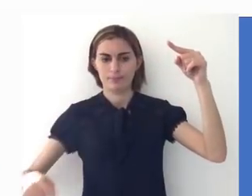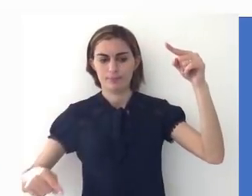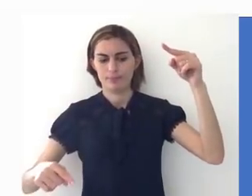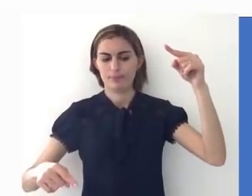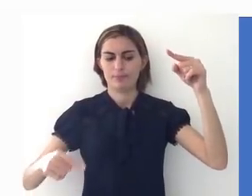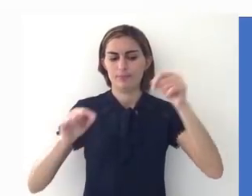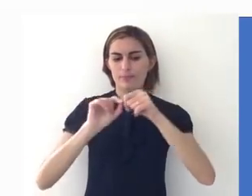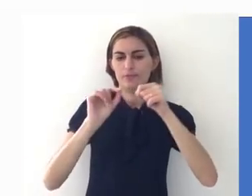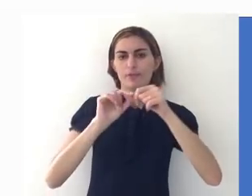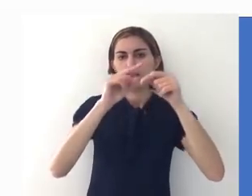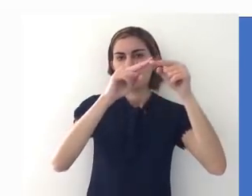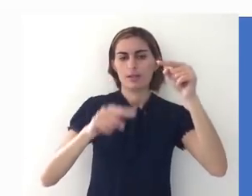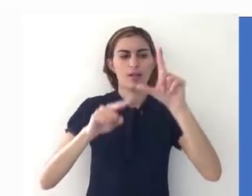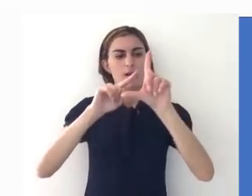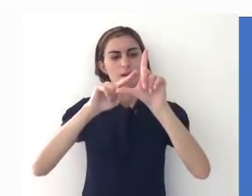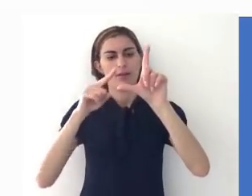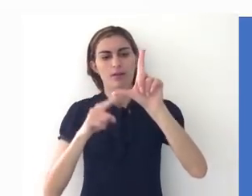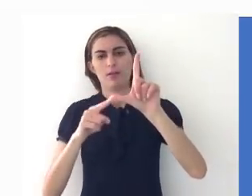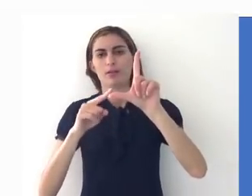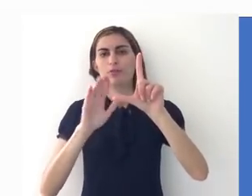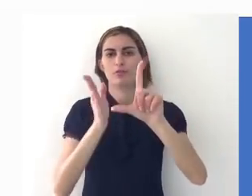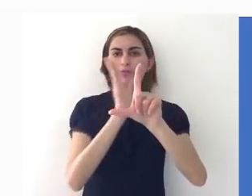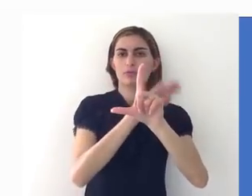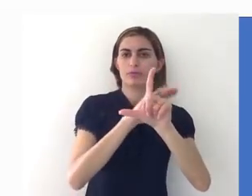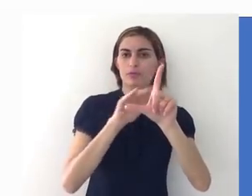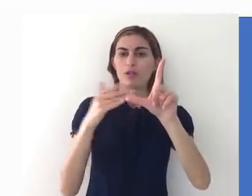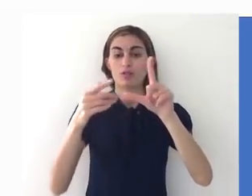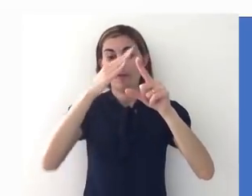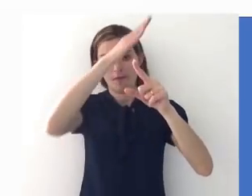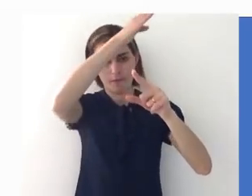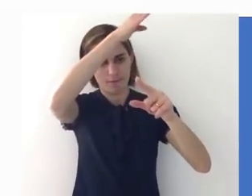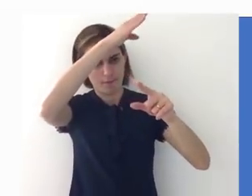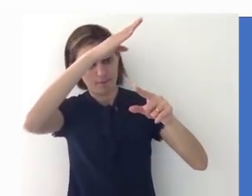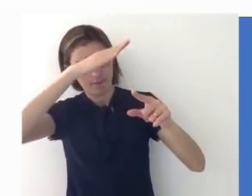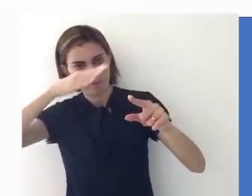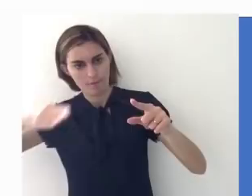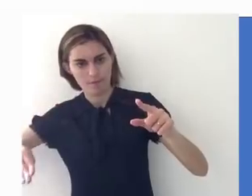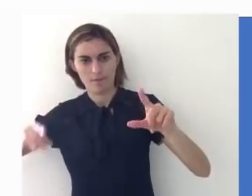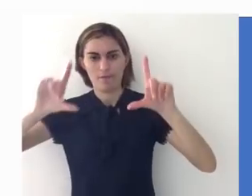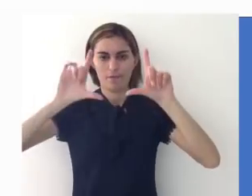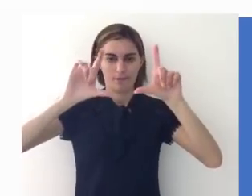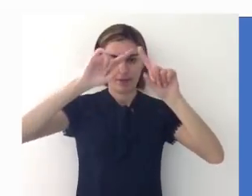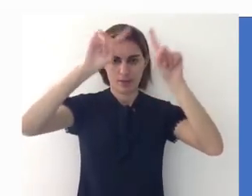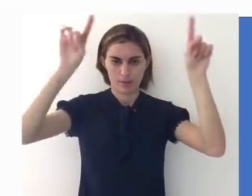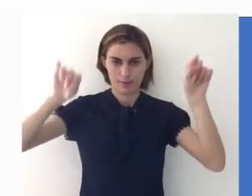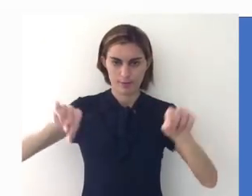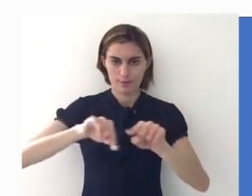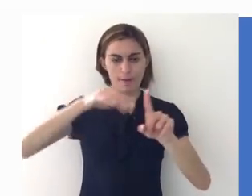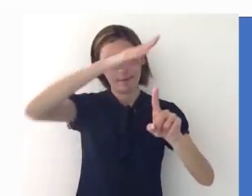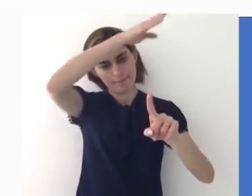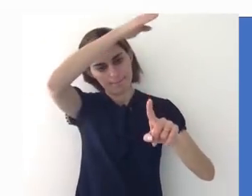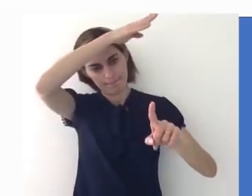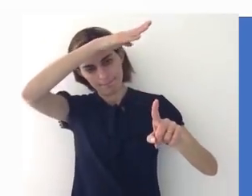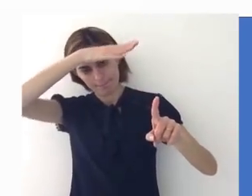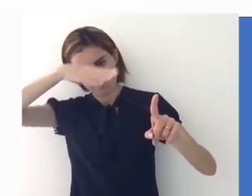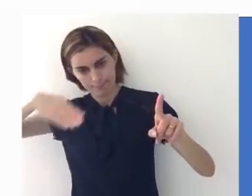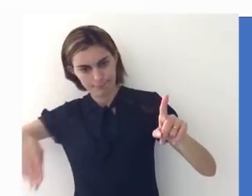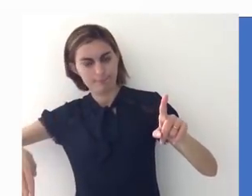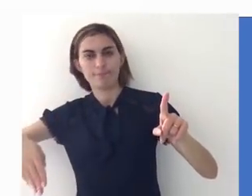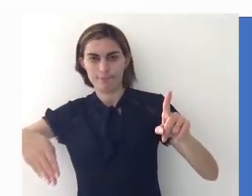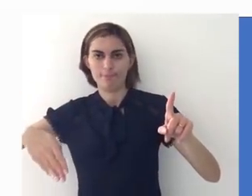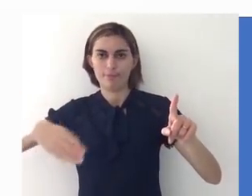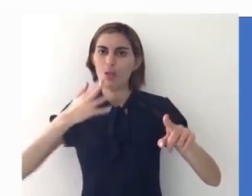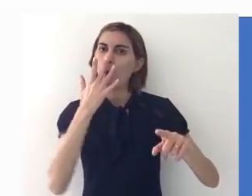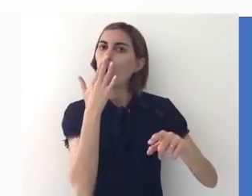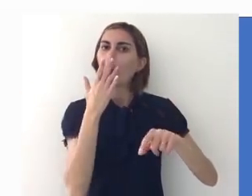A partir da congruência de triângulo, ângulo, lado, ângulo. A gente vai traçar uma diagonal nesse